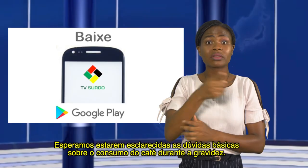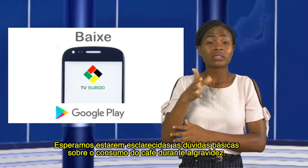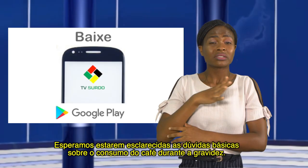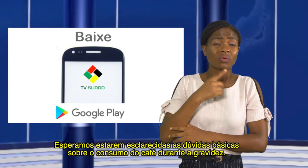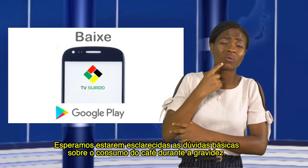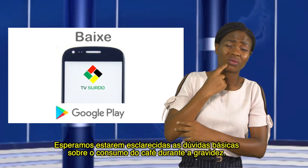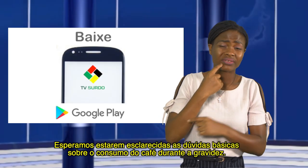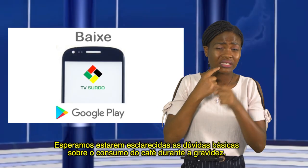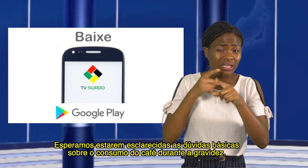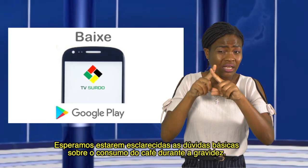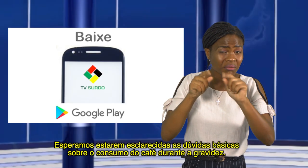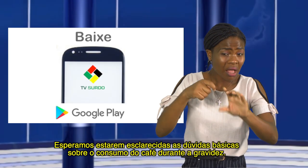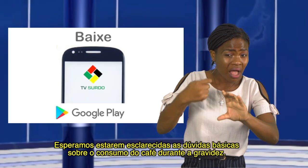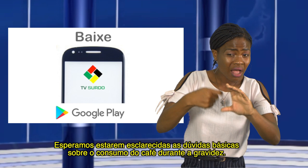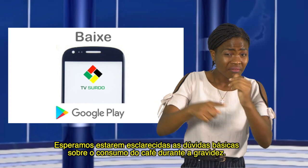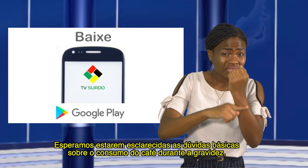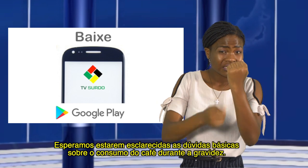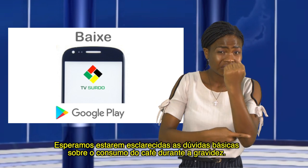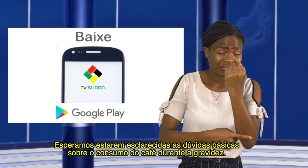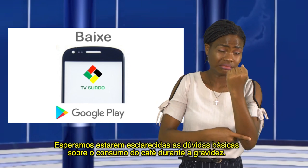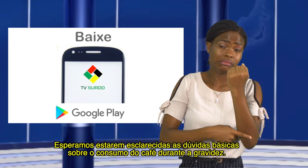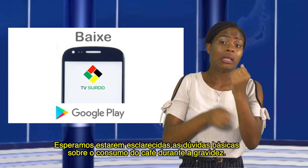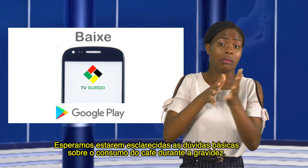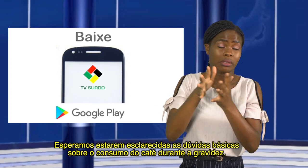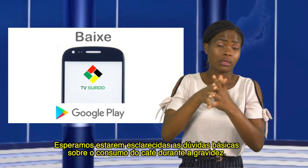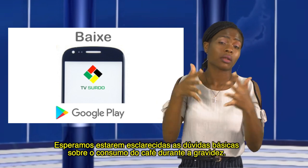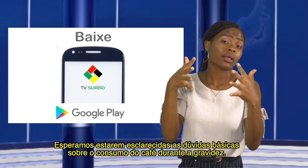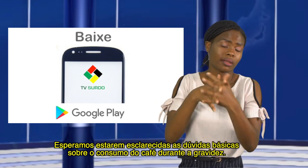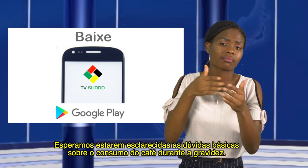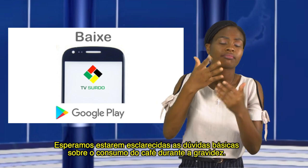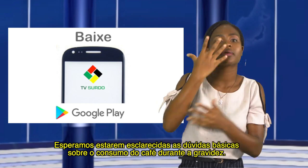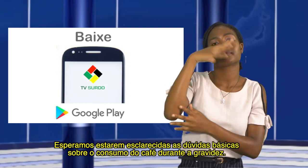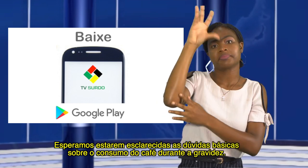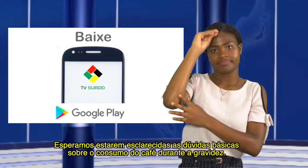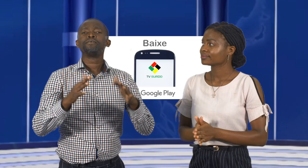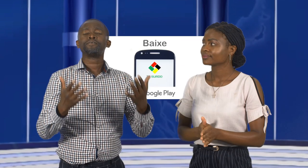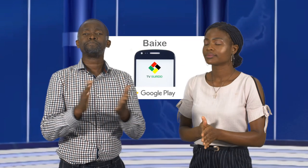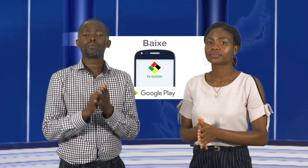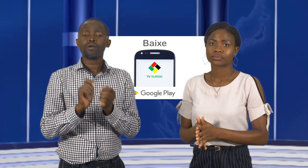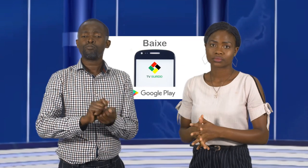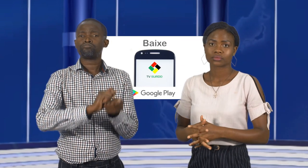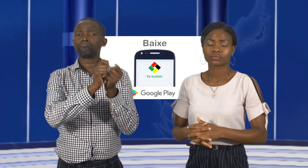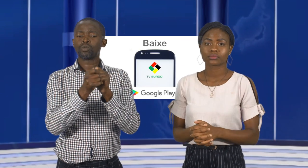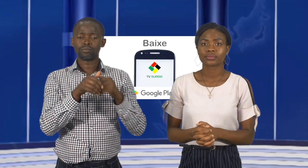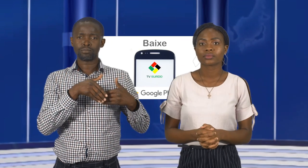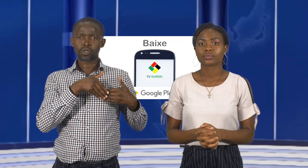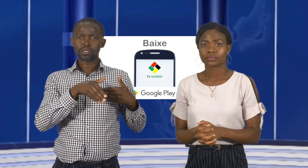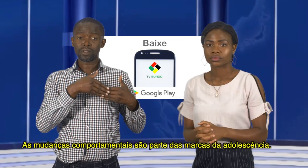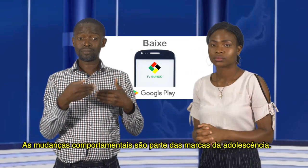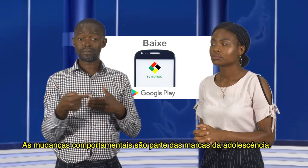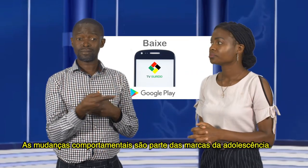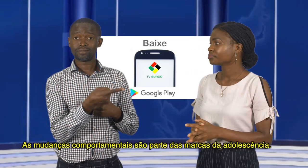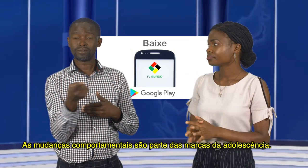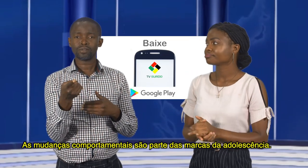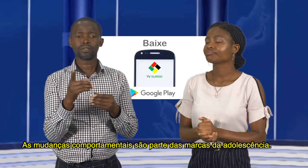Esperamos estarem esclarecidas as dúvidas básicas sobre o consumo do café durante a gravidez. As